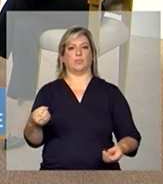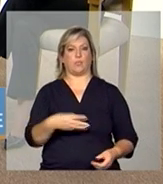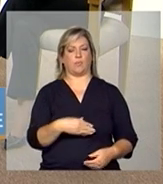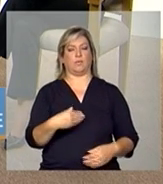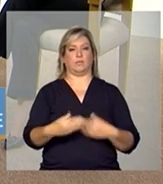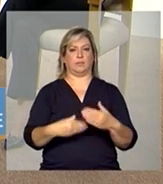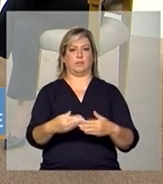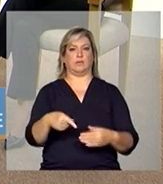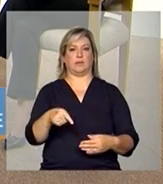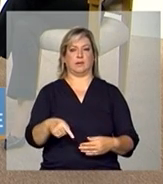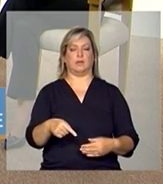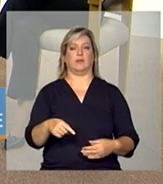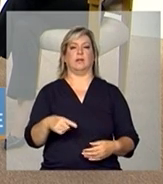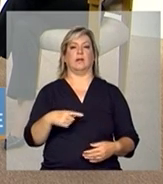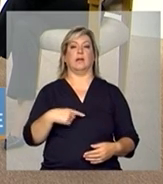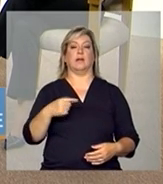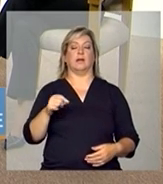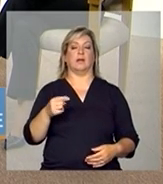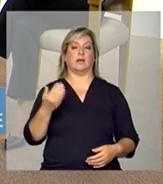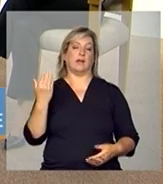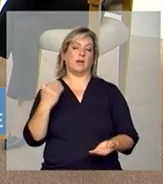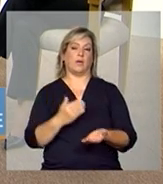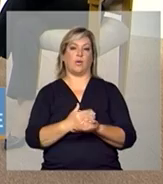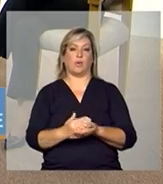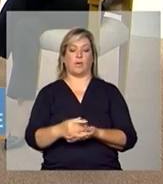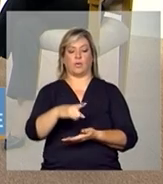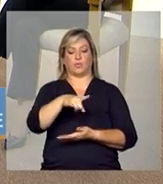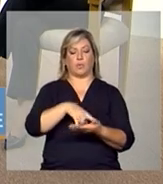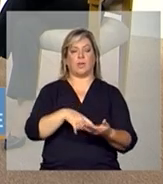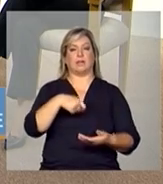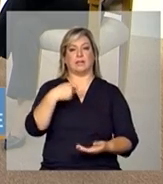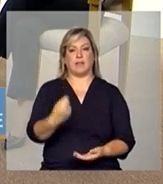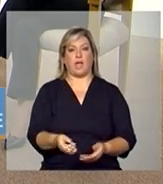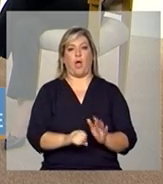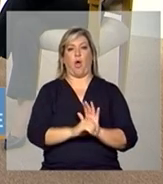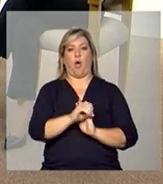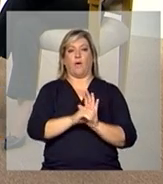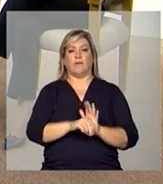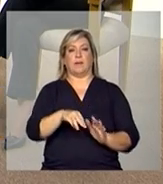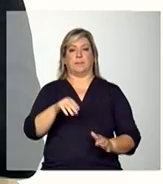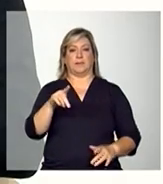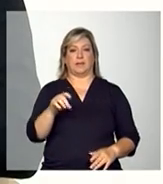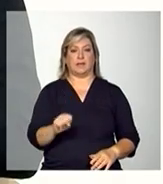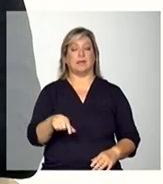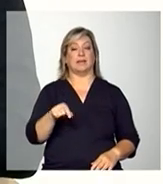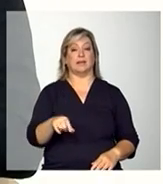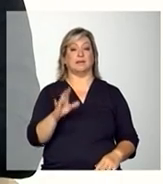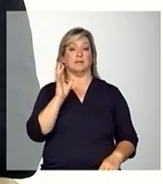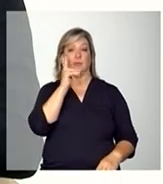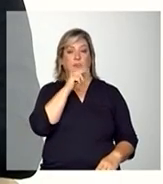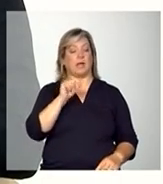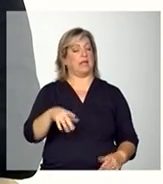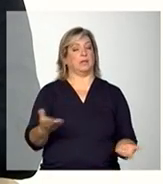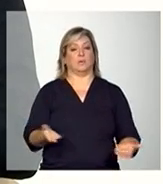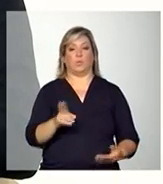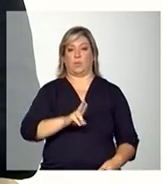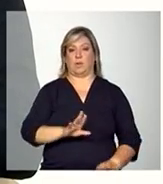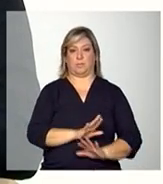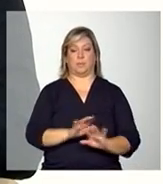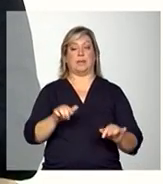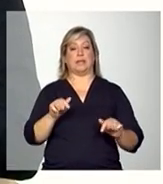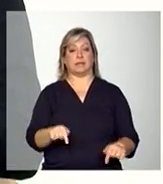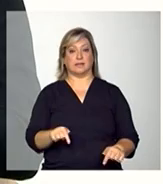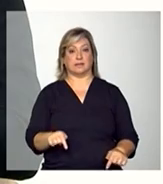inicialmente eles mandavam uma documentação um ofício uma documentação pro MDS esse procedimento não é mais utilizado a